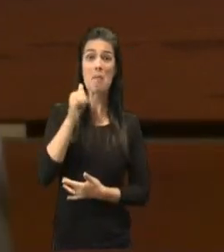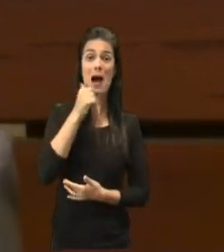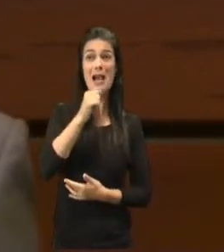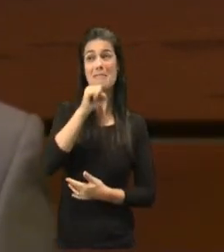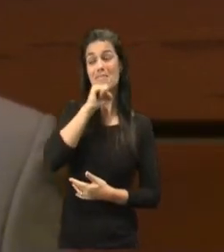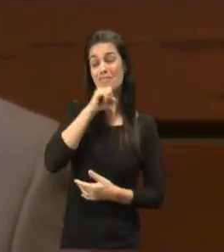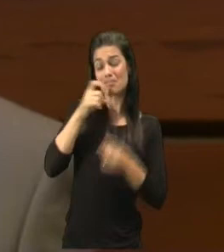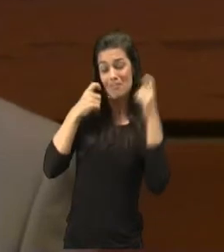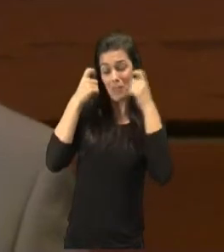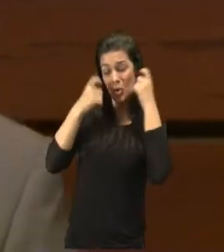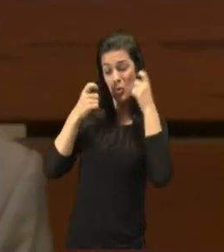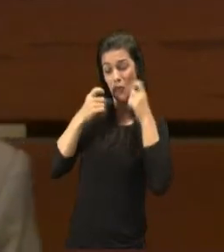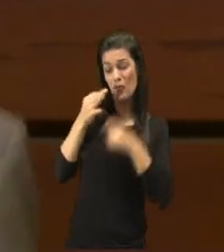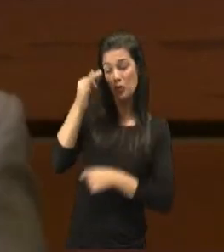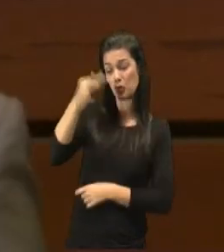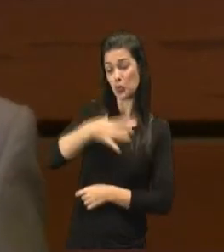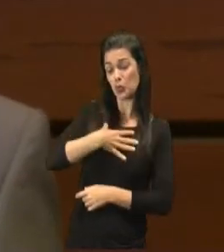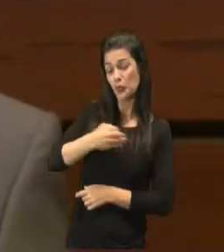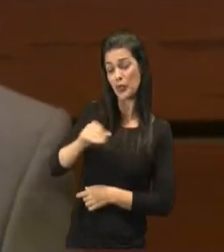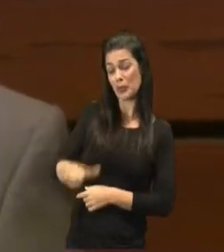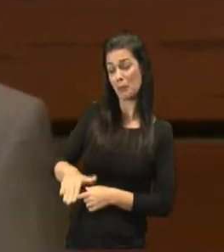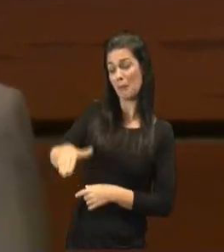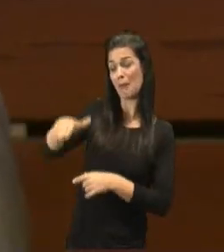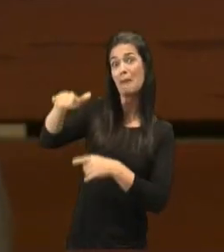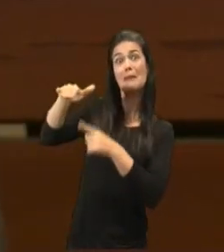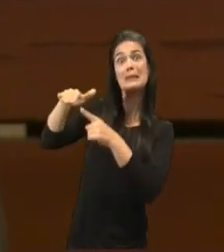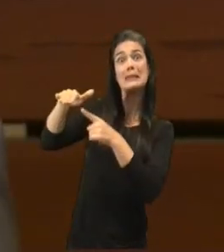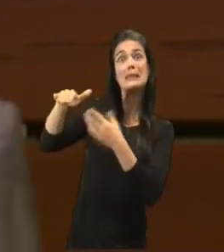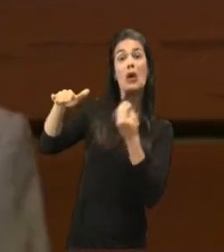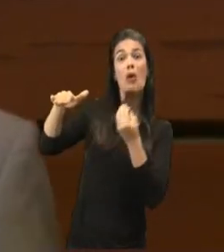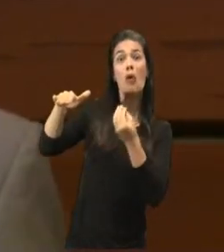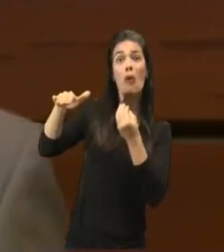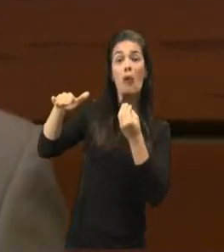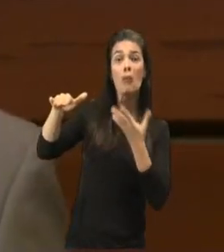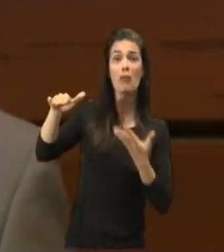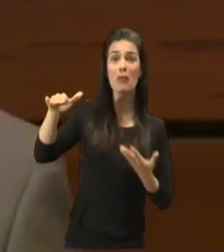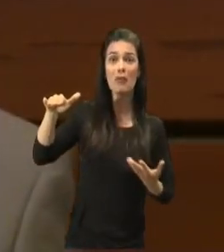o futuro desta criança, como será o futuro deste adolescente, há uma angústia.